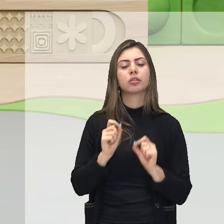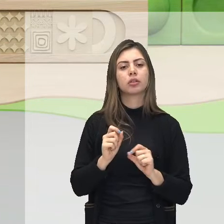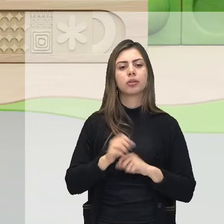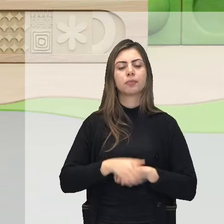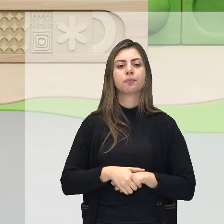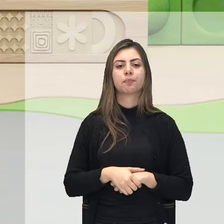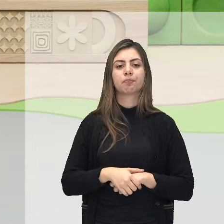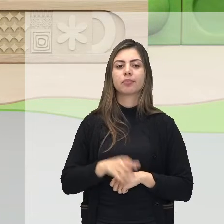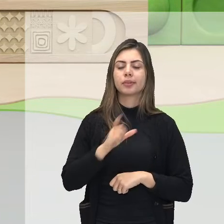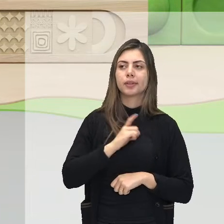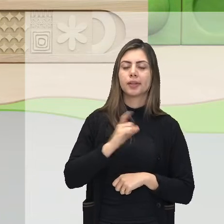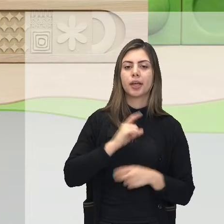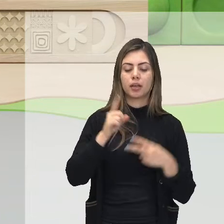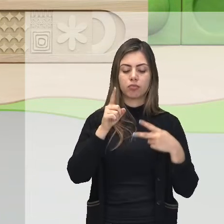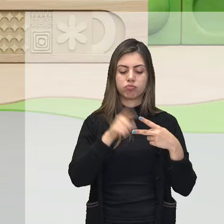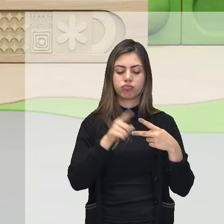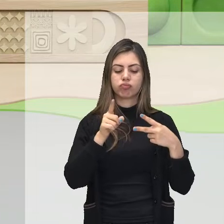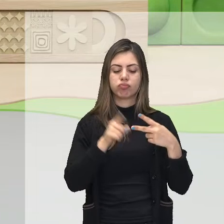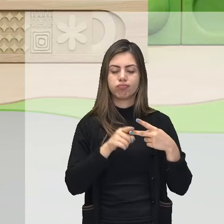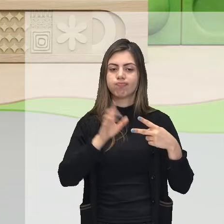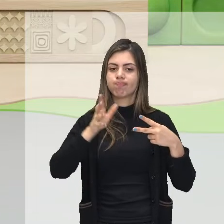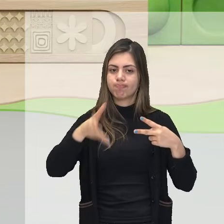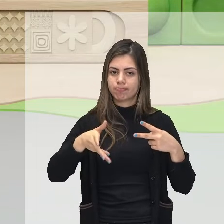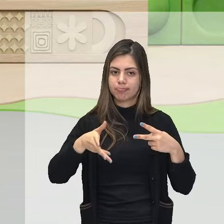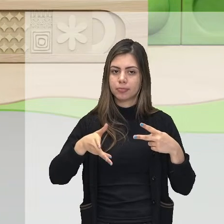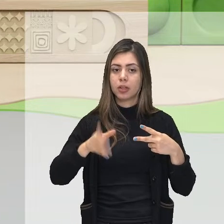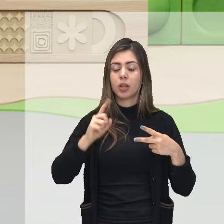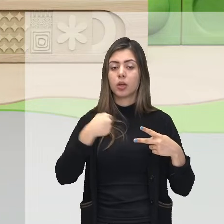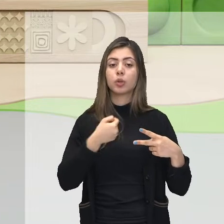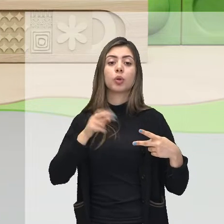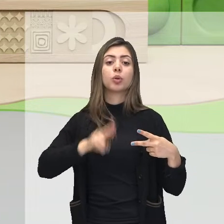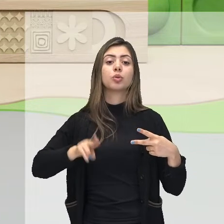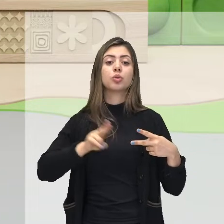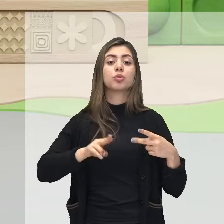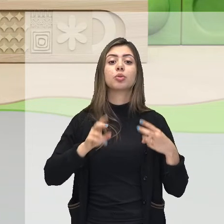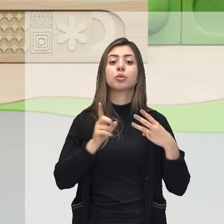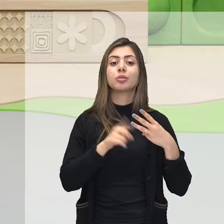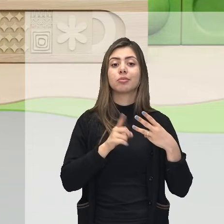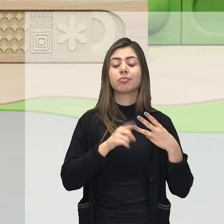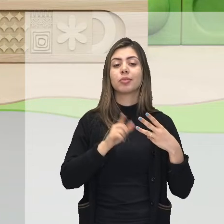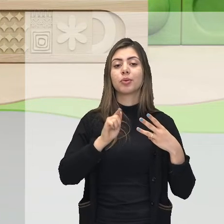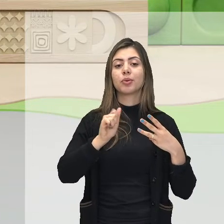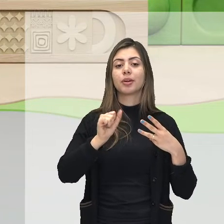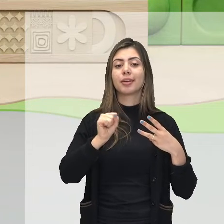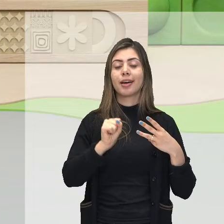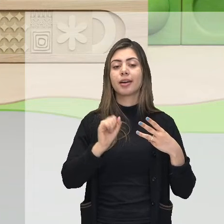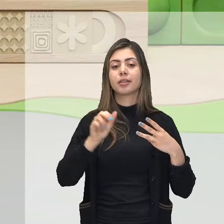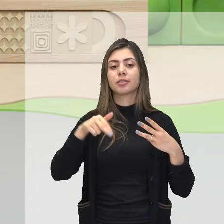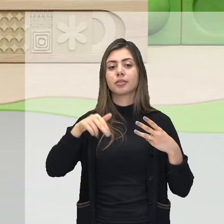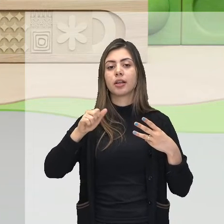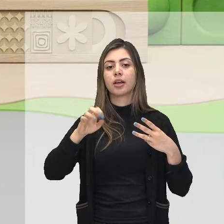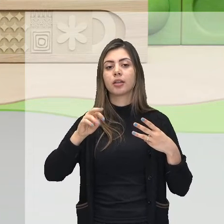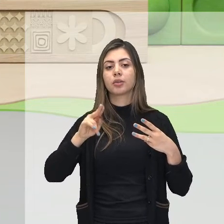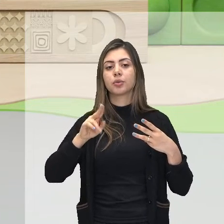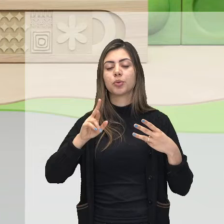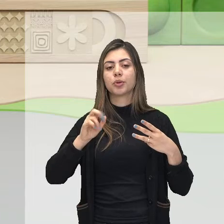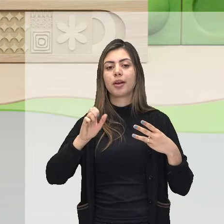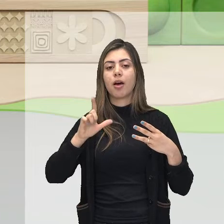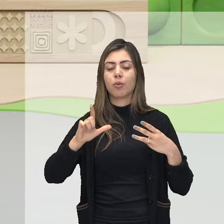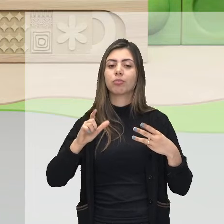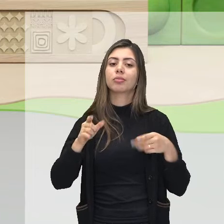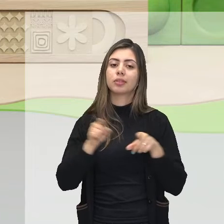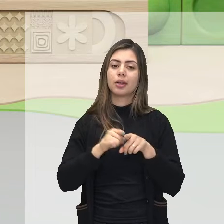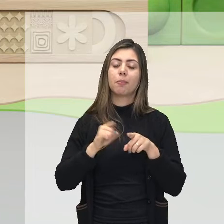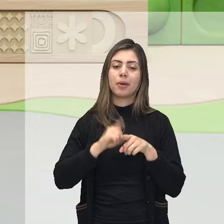do carvão, além do petróleo, a gente também tem o gás natural, né? Que está atrelado aí também